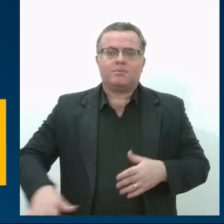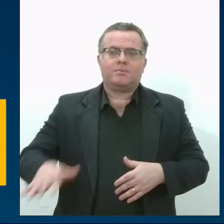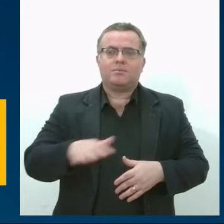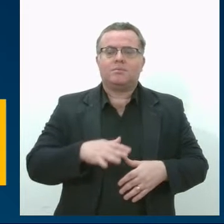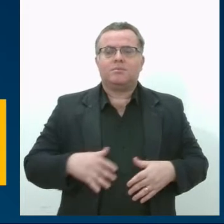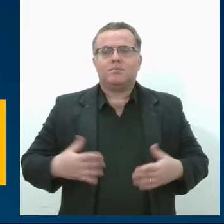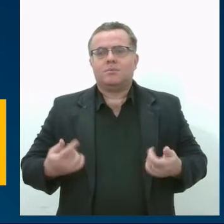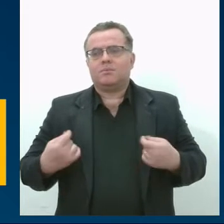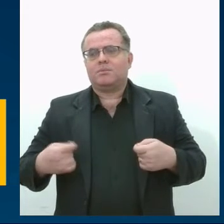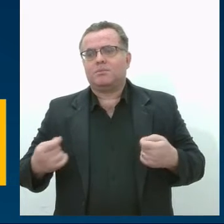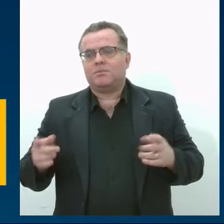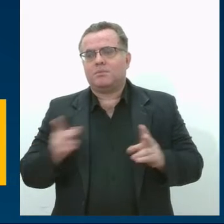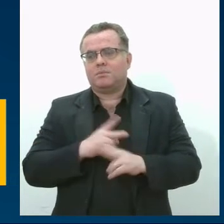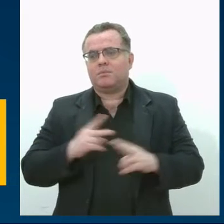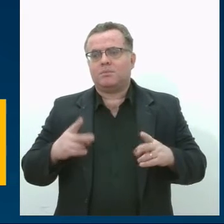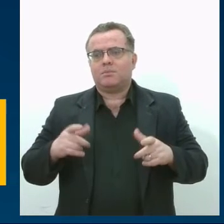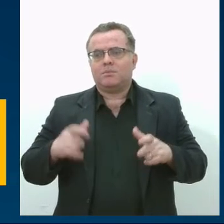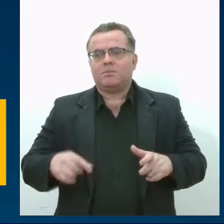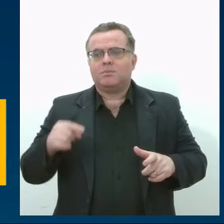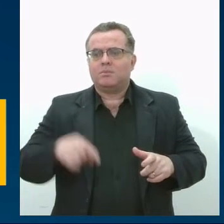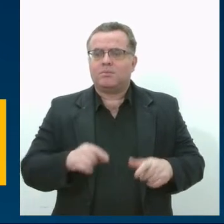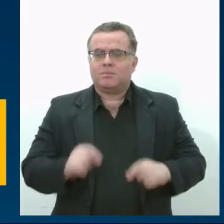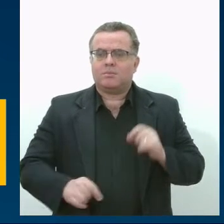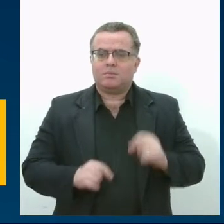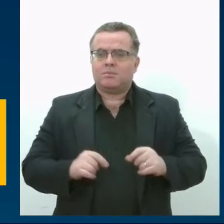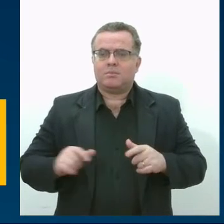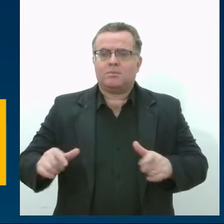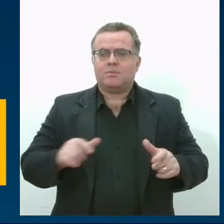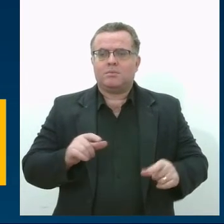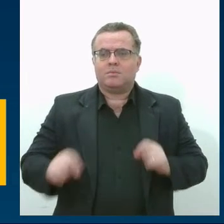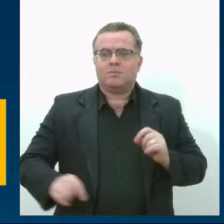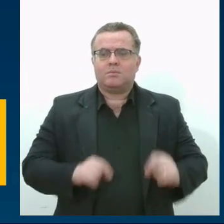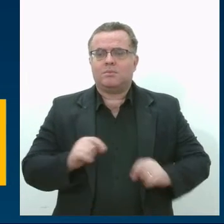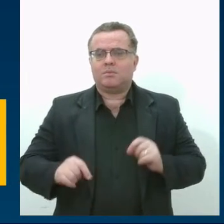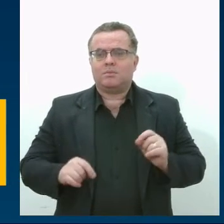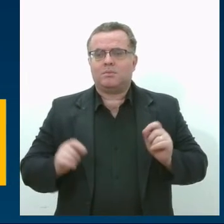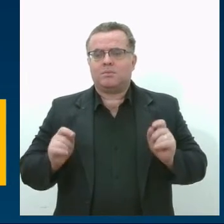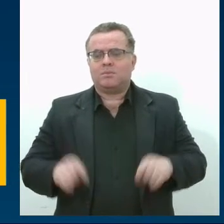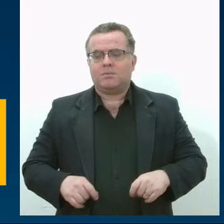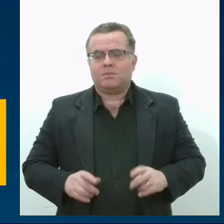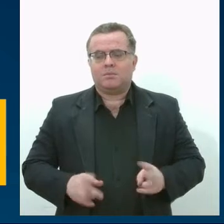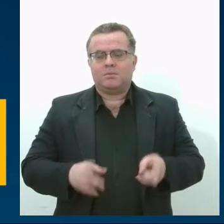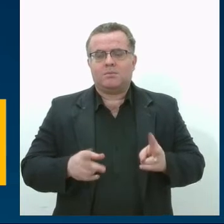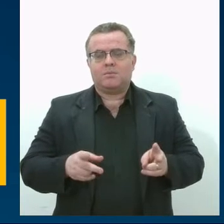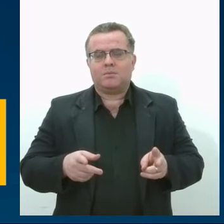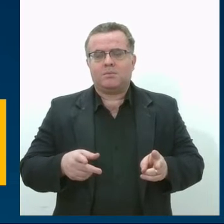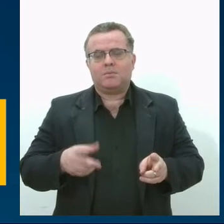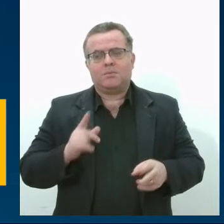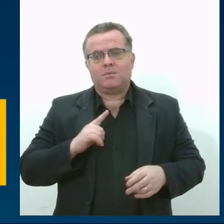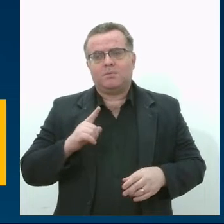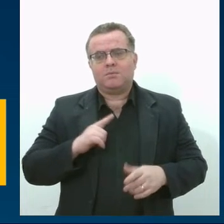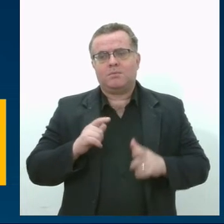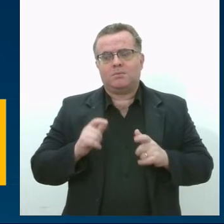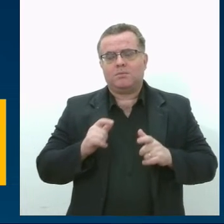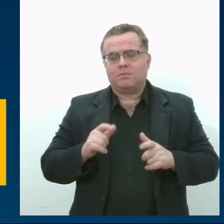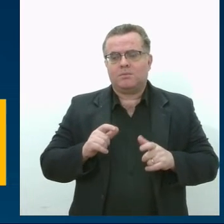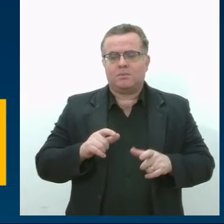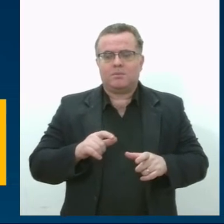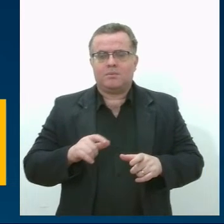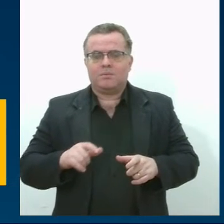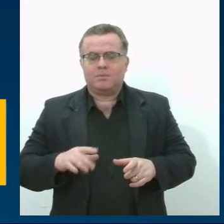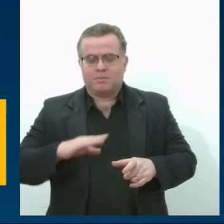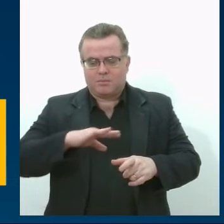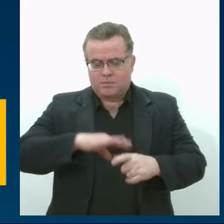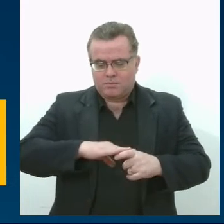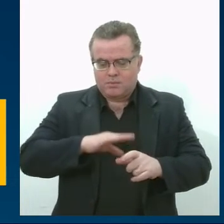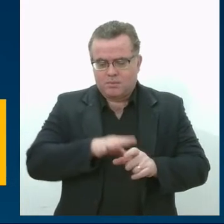tem um ralinho, áreas de locais, assim, de passagens lateral, beco, E sempre tem um ralo, tem uma caixa ali que recebe água da